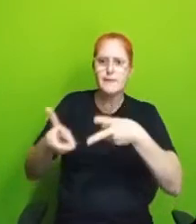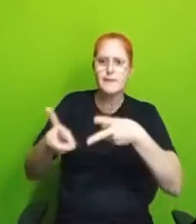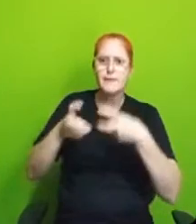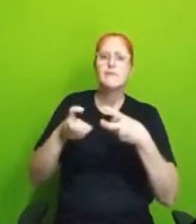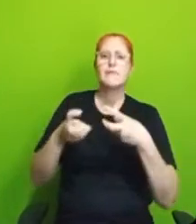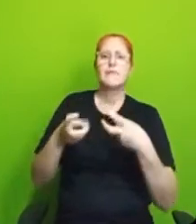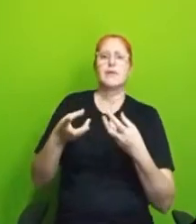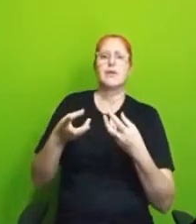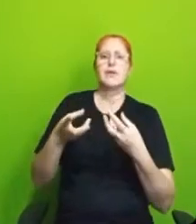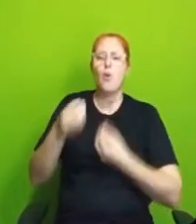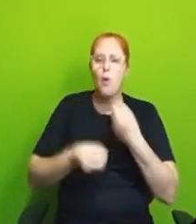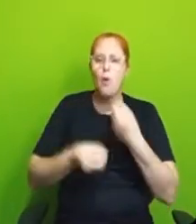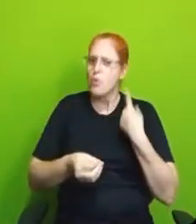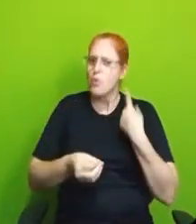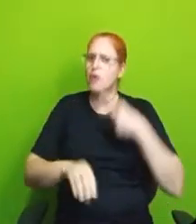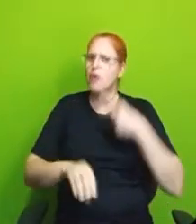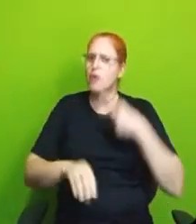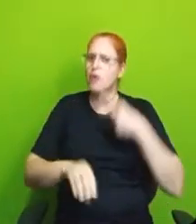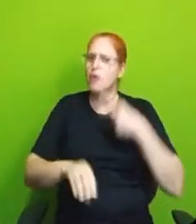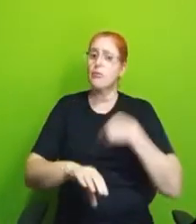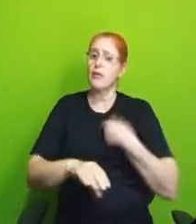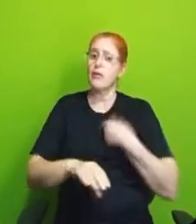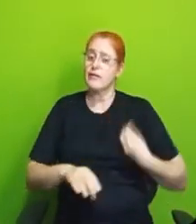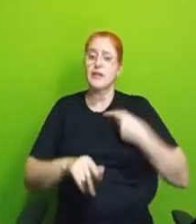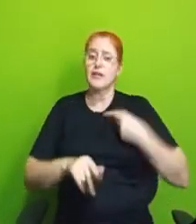nosso tempo, a nossa vida, o nosso trabalho está sendo